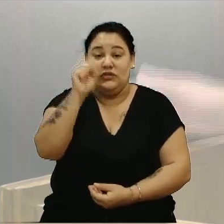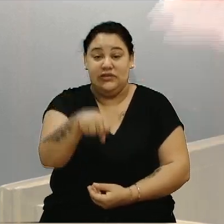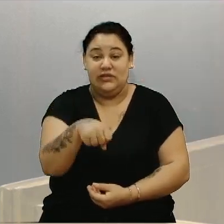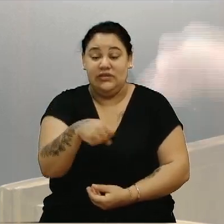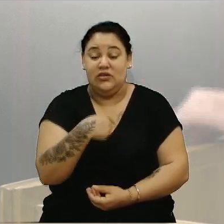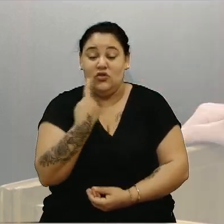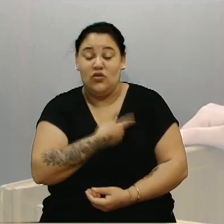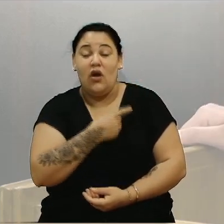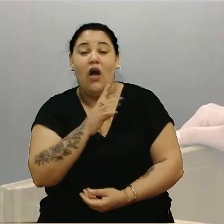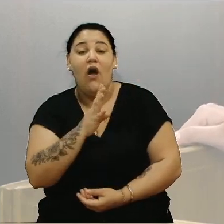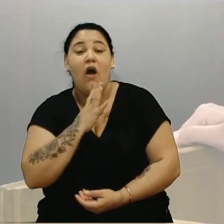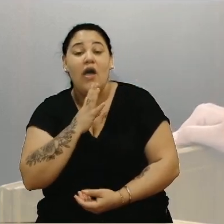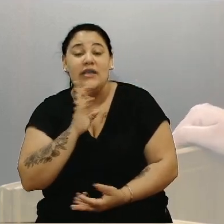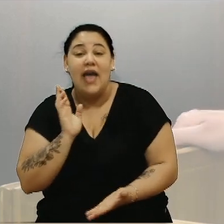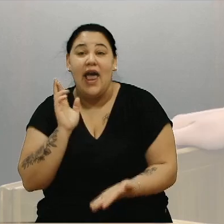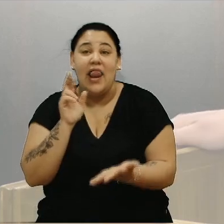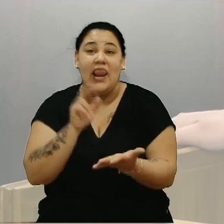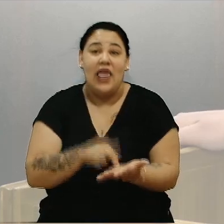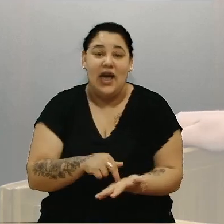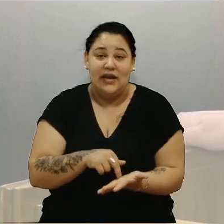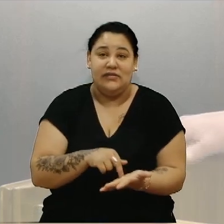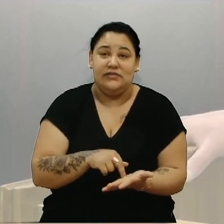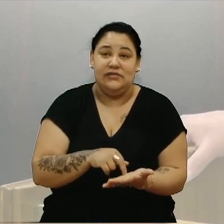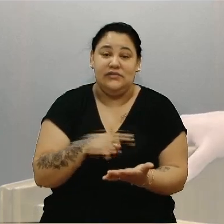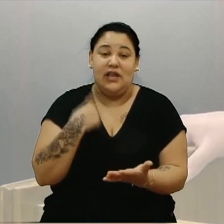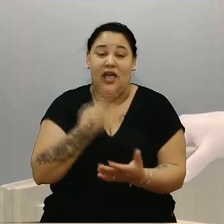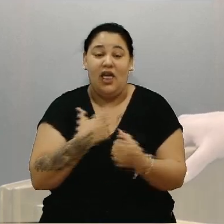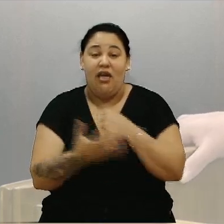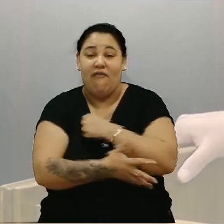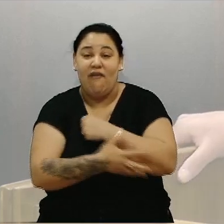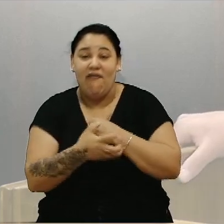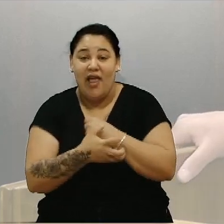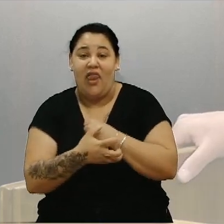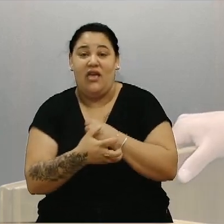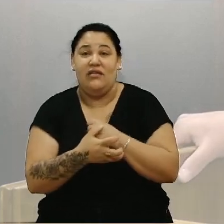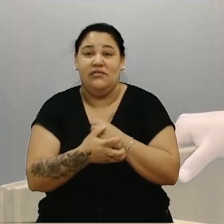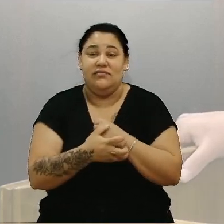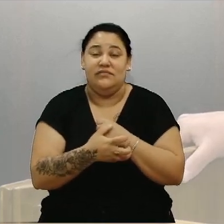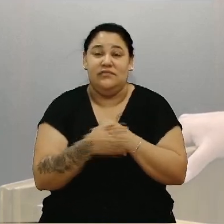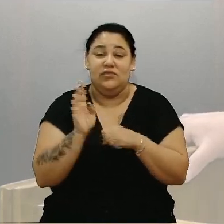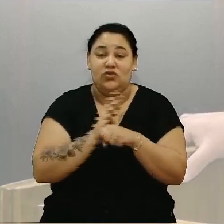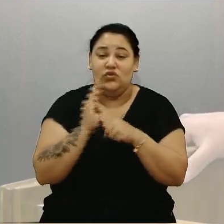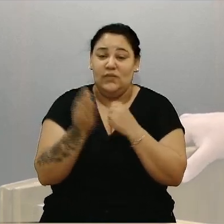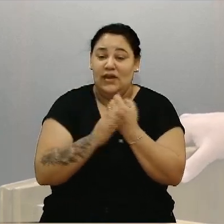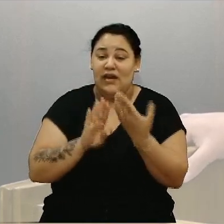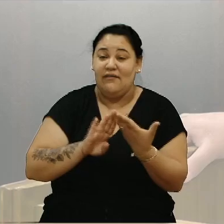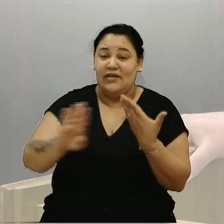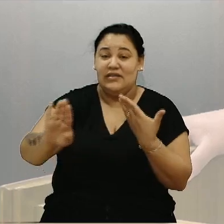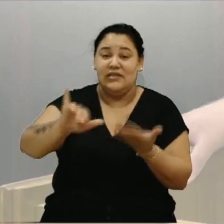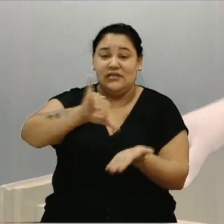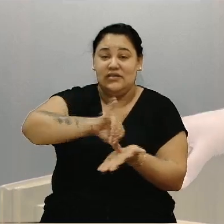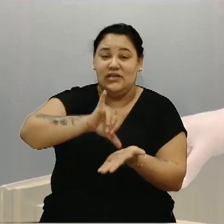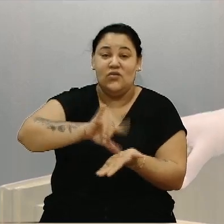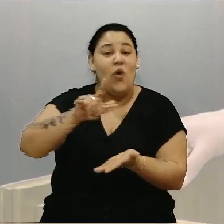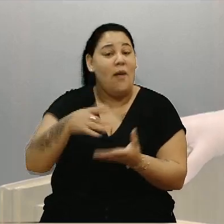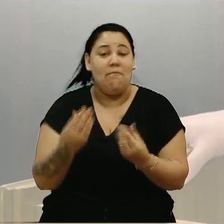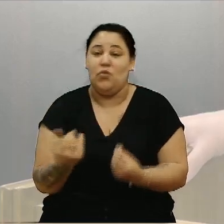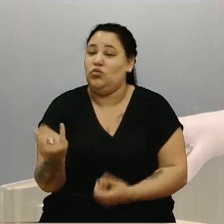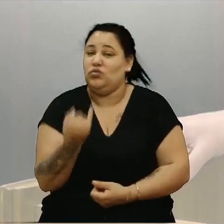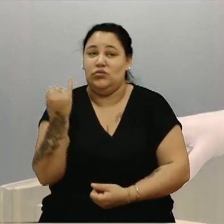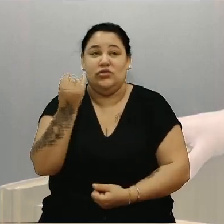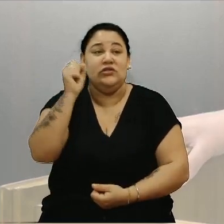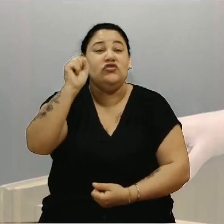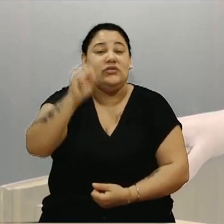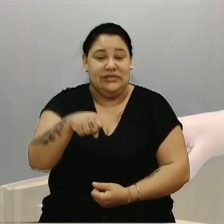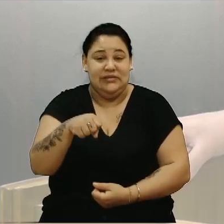conhecer a realidade das nossas periferias, dos bairros mais afastados do centro, é fundamental